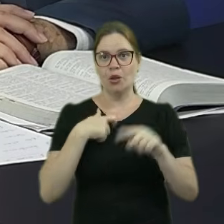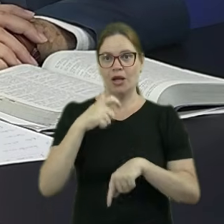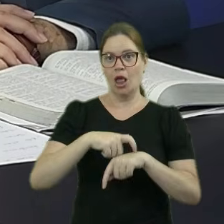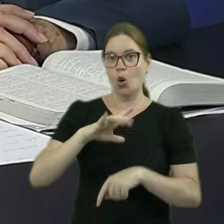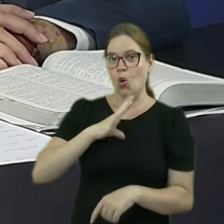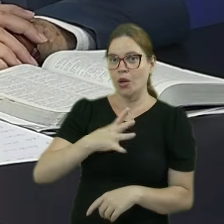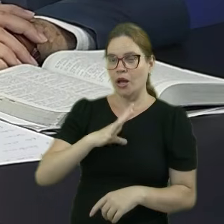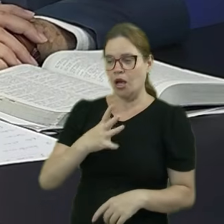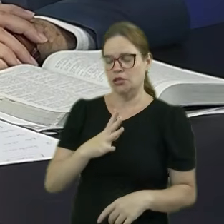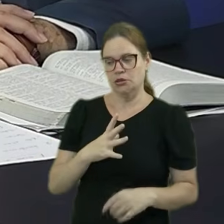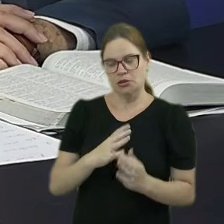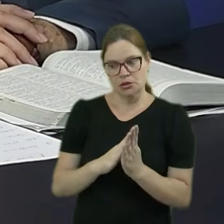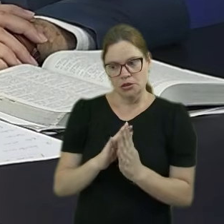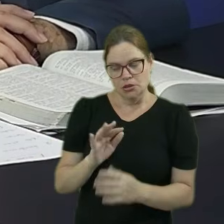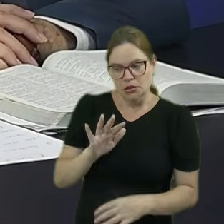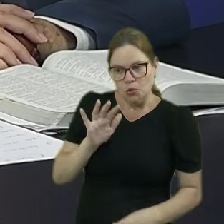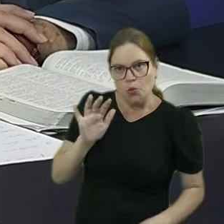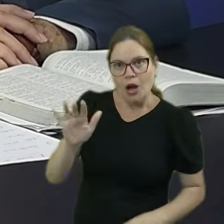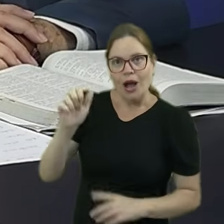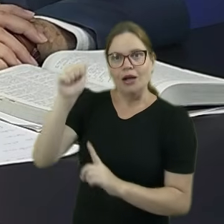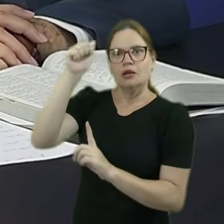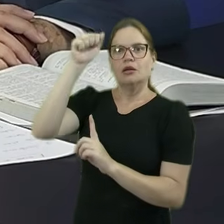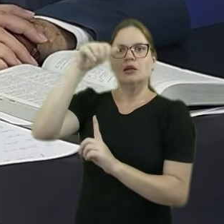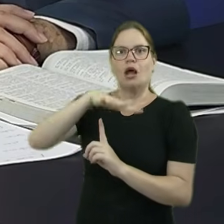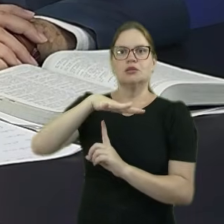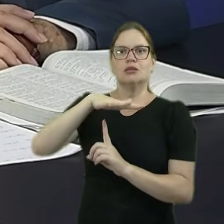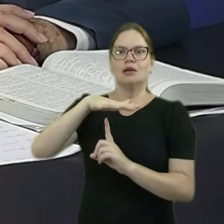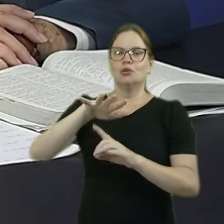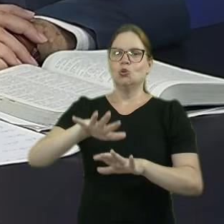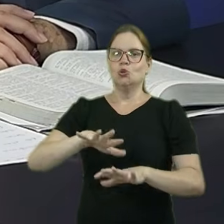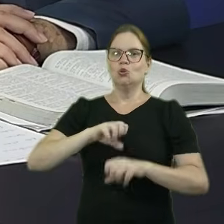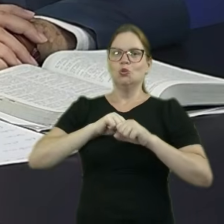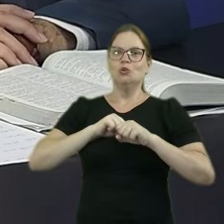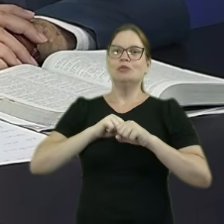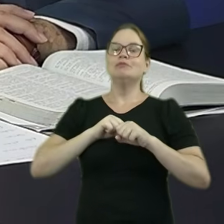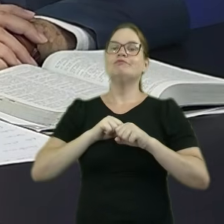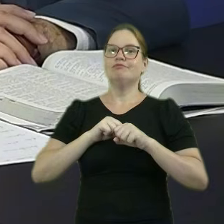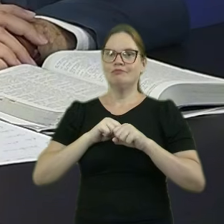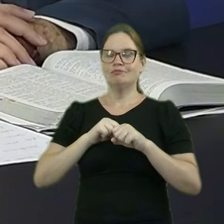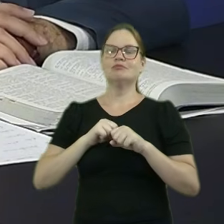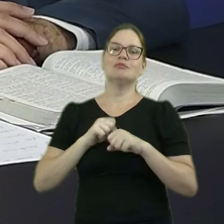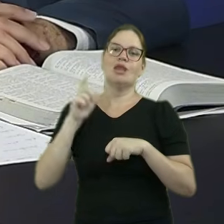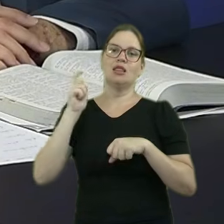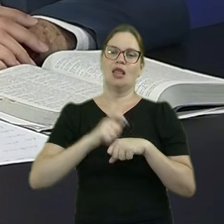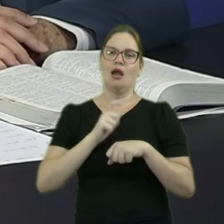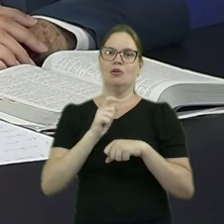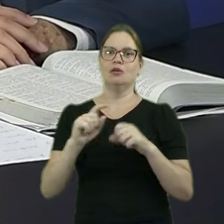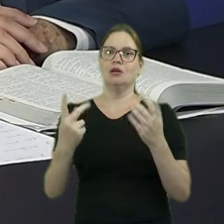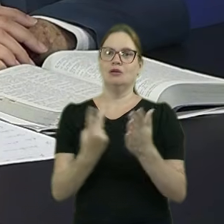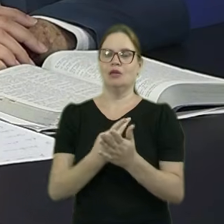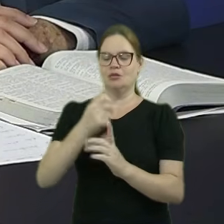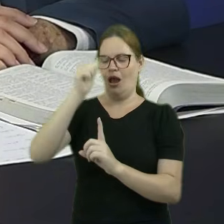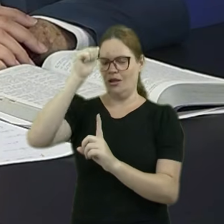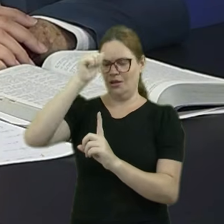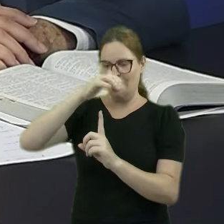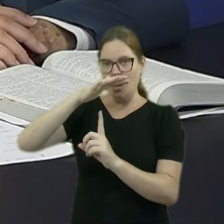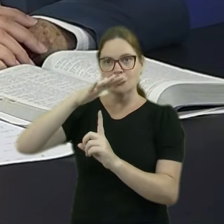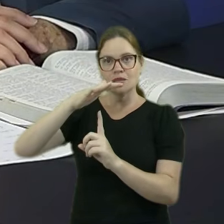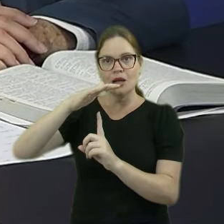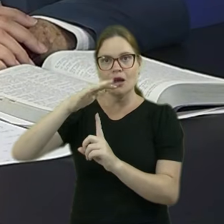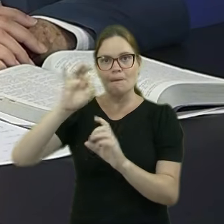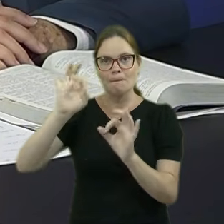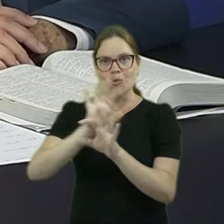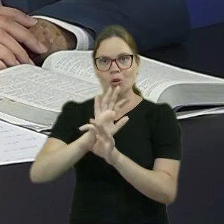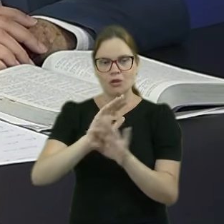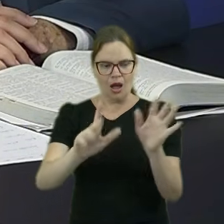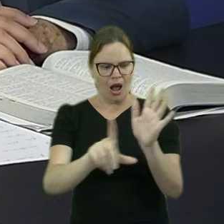aproximar de Jesus, a graça caiu sobre ela. Amém. Quando a graça vem, a lei ela não pode